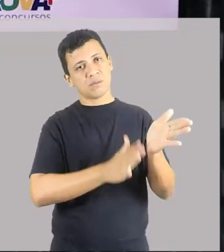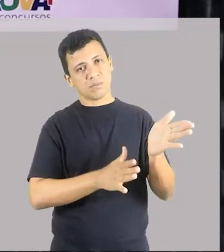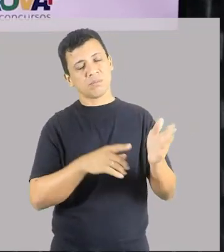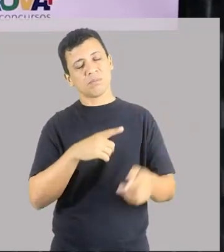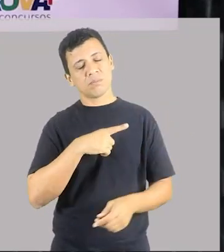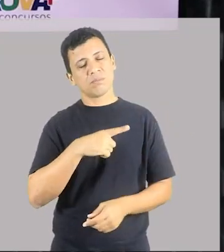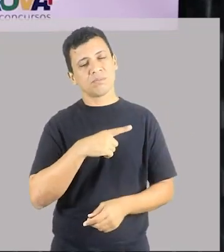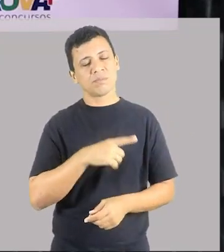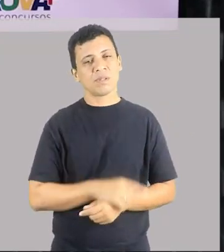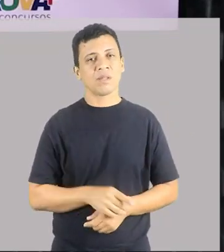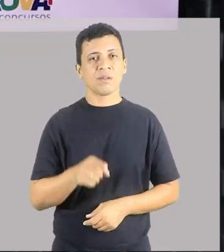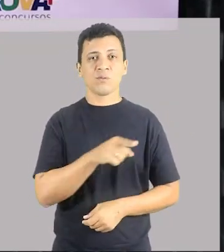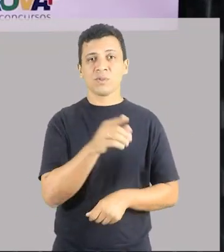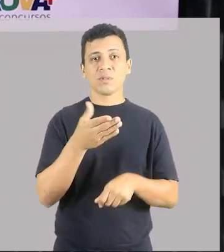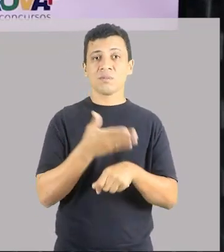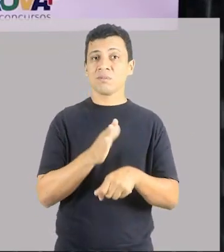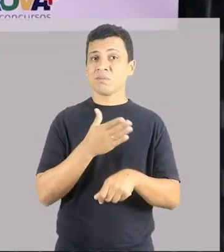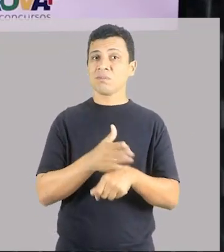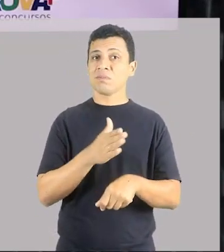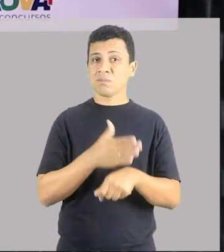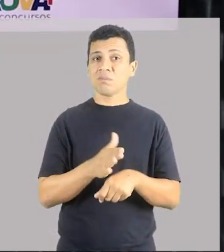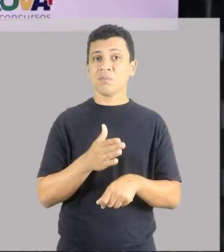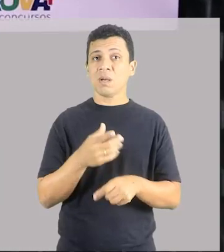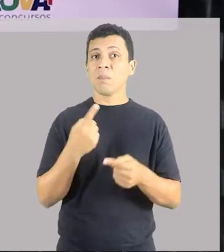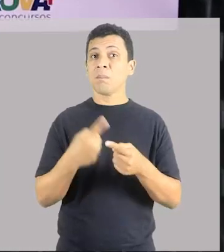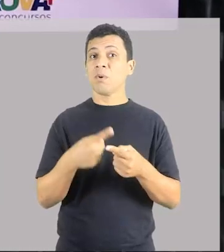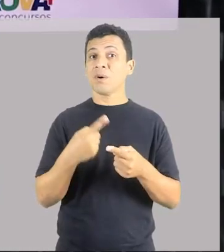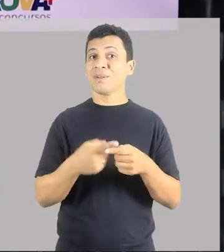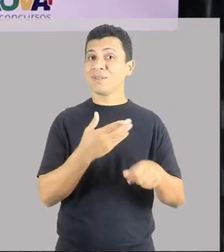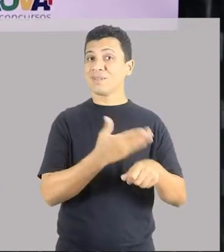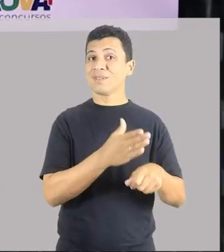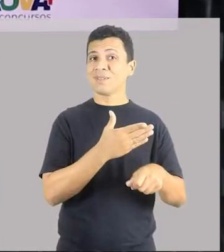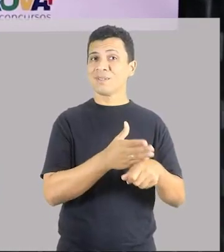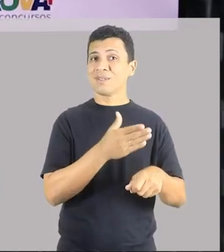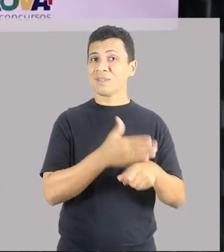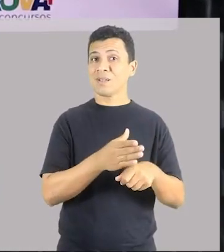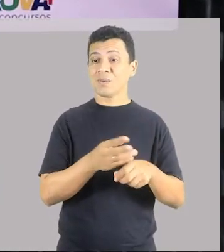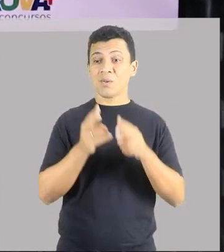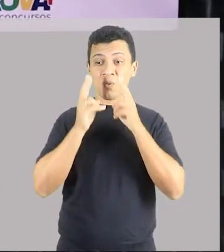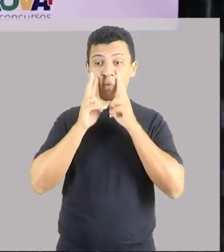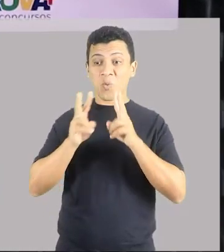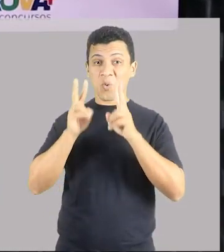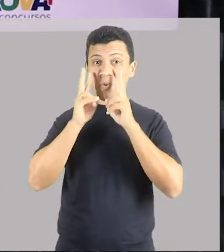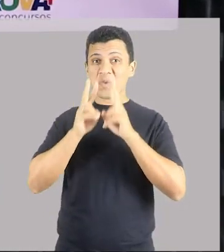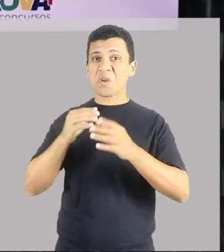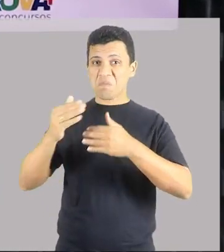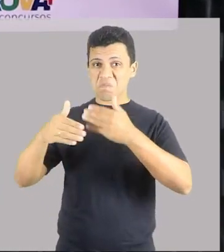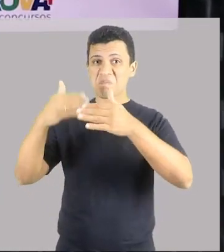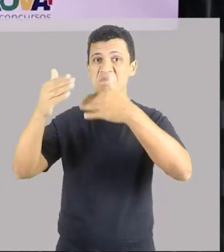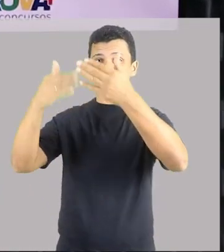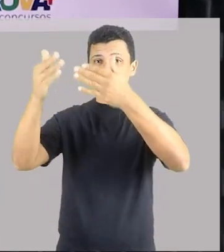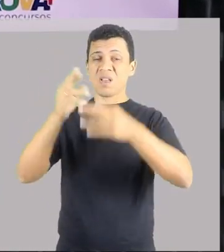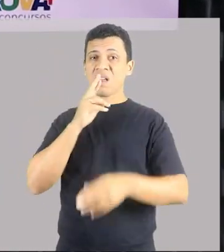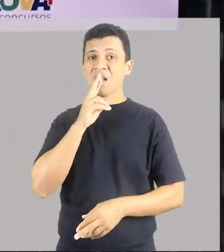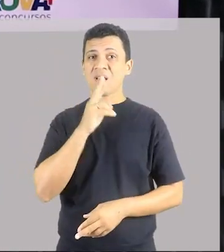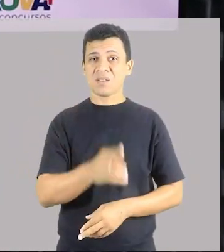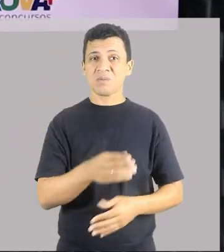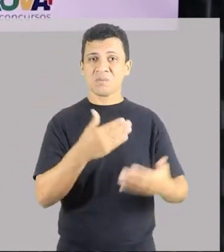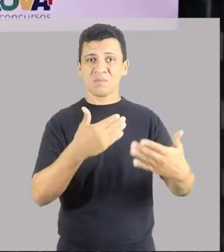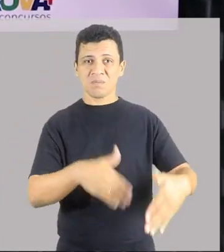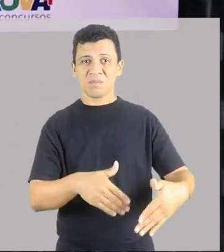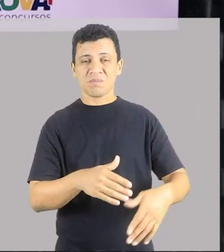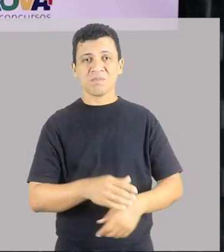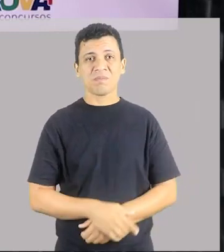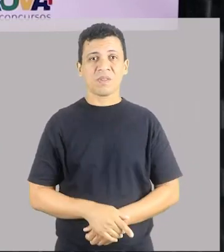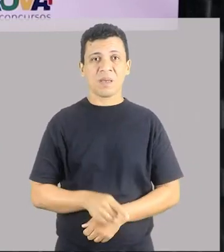e é bom que treinem porque é o treinar que orienta o nosso olhar para a questão tá para a resolução da prova